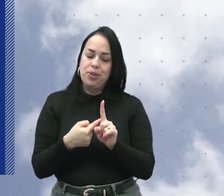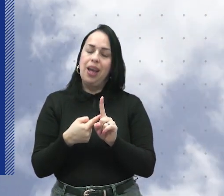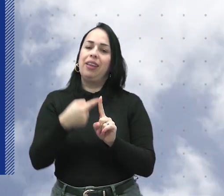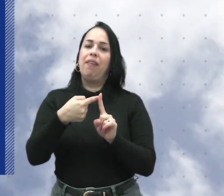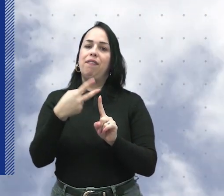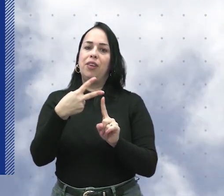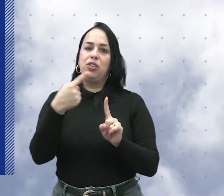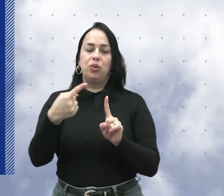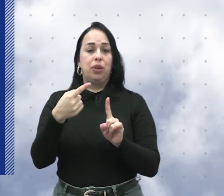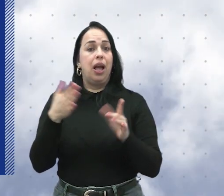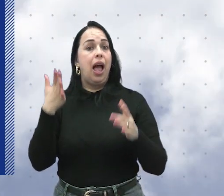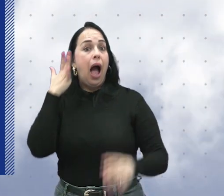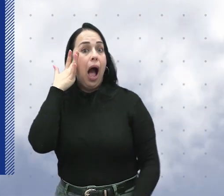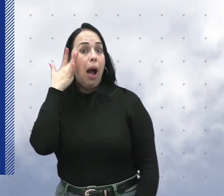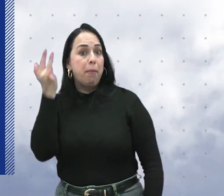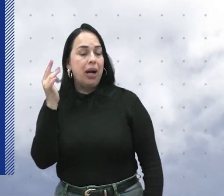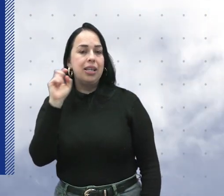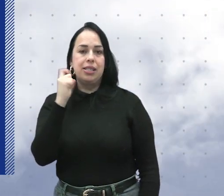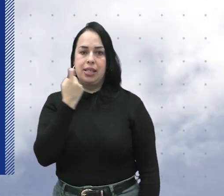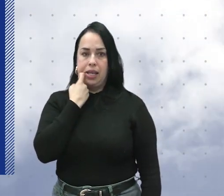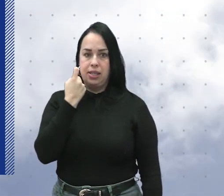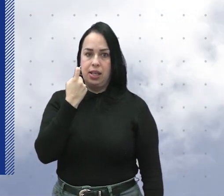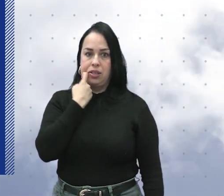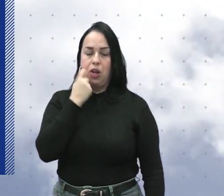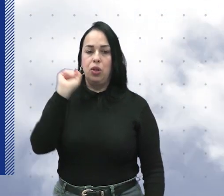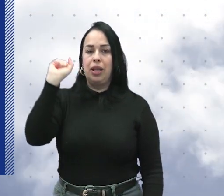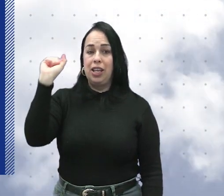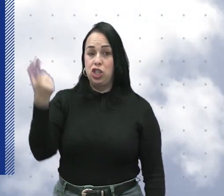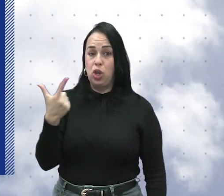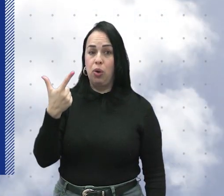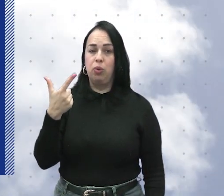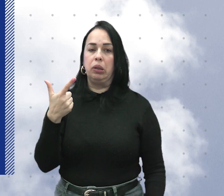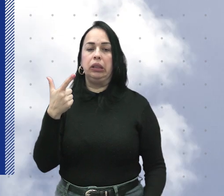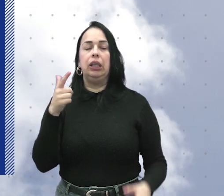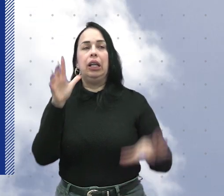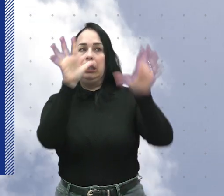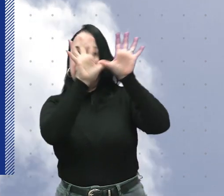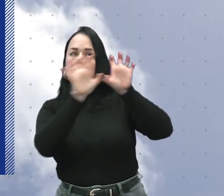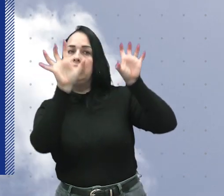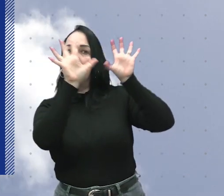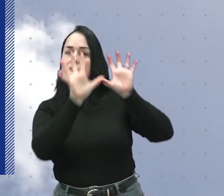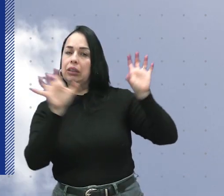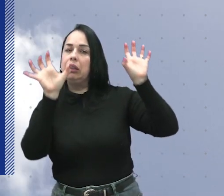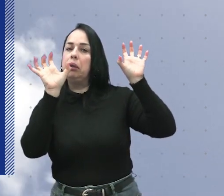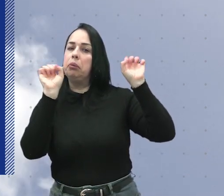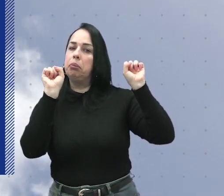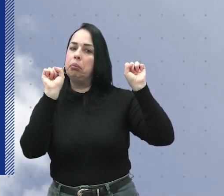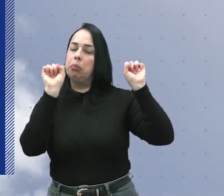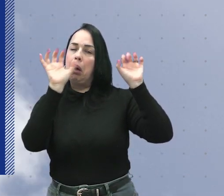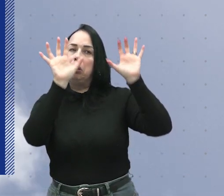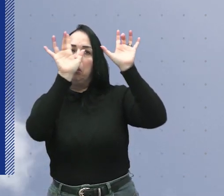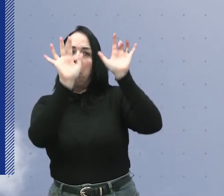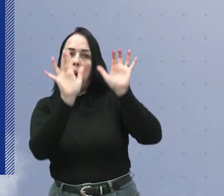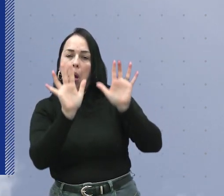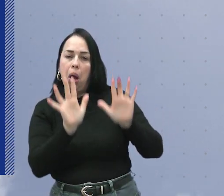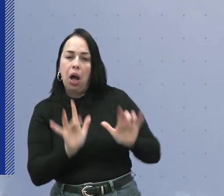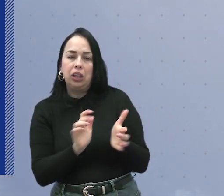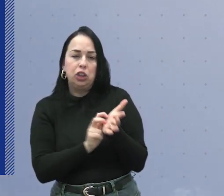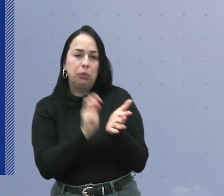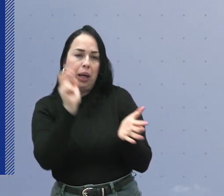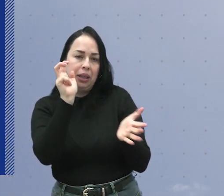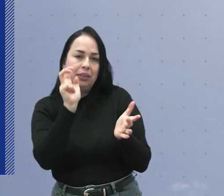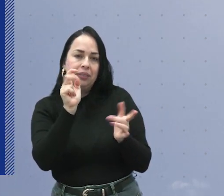e 21 graus. Já amanhã, sexta-feira, o dia será de sol com algumas nuvens e há previsão de névoa